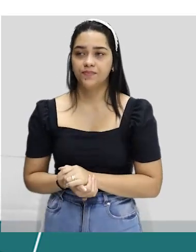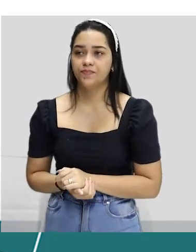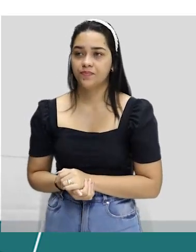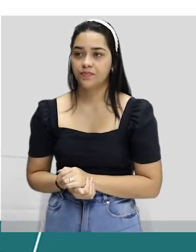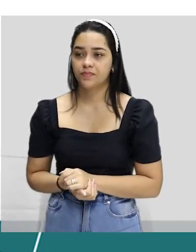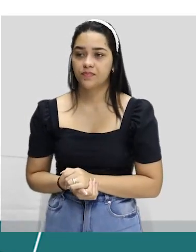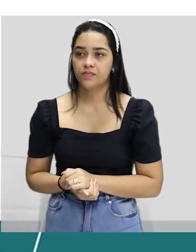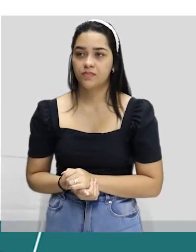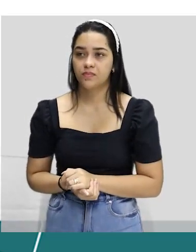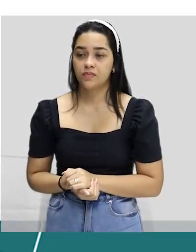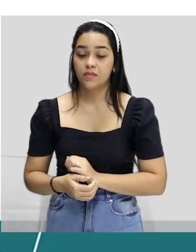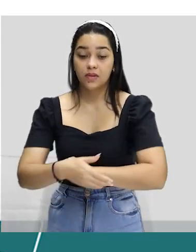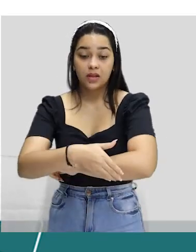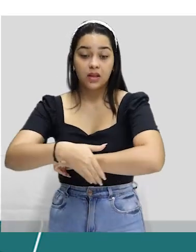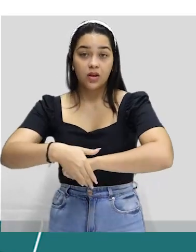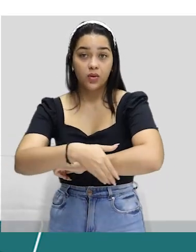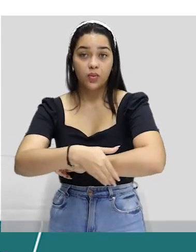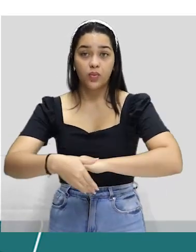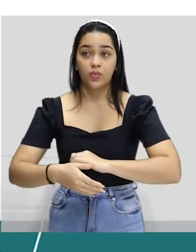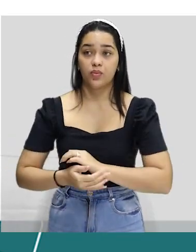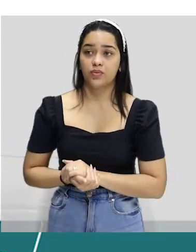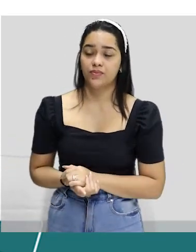avenida, pela rua,